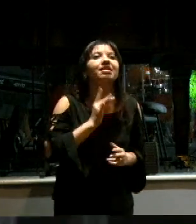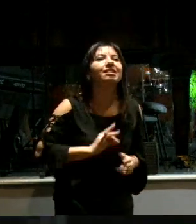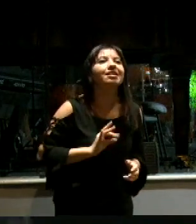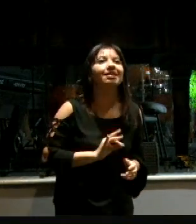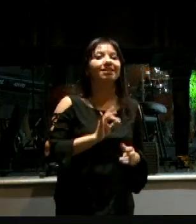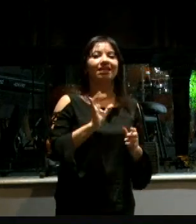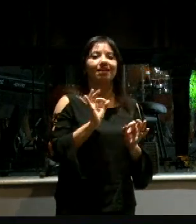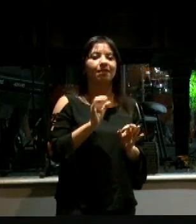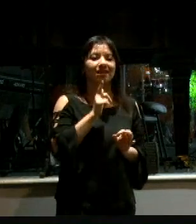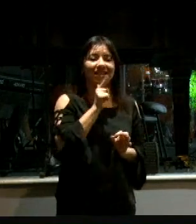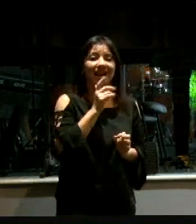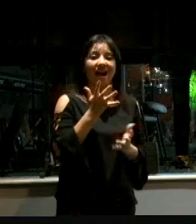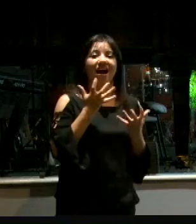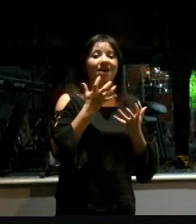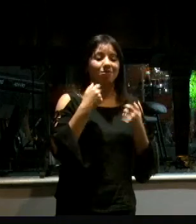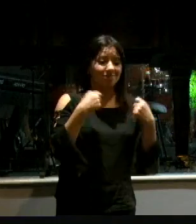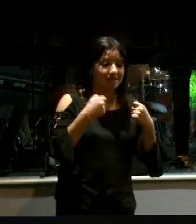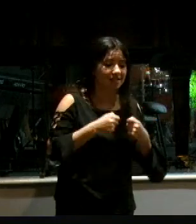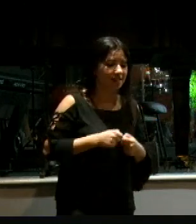era amarga.